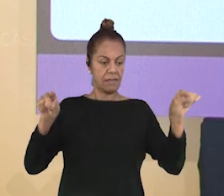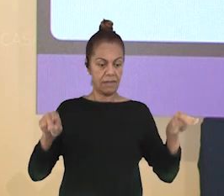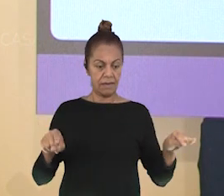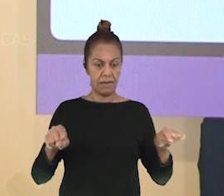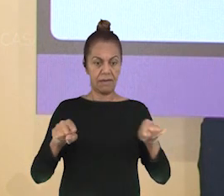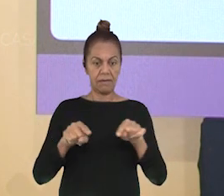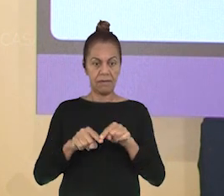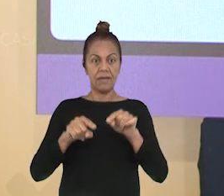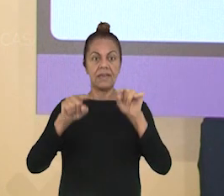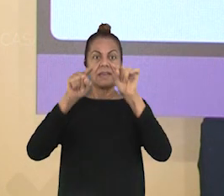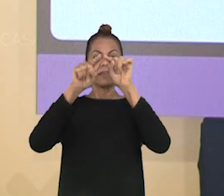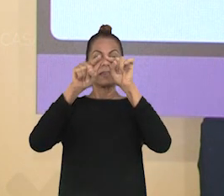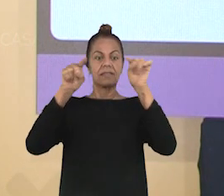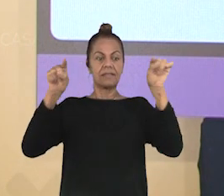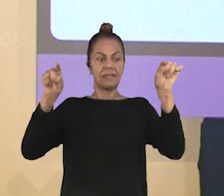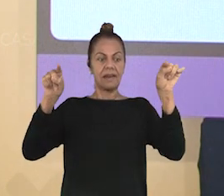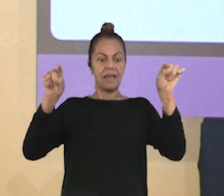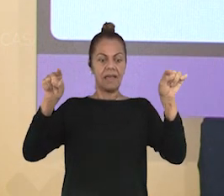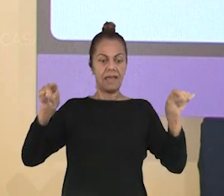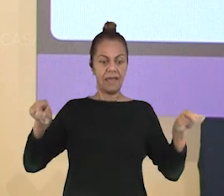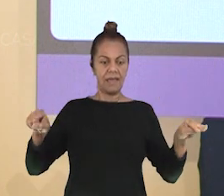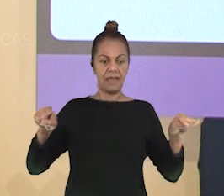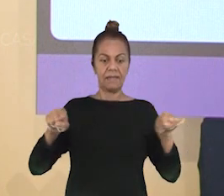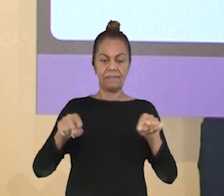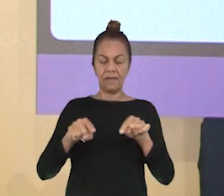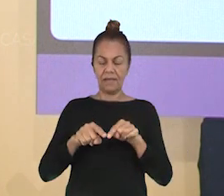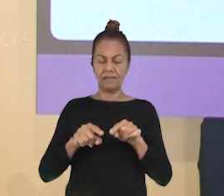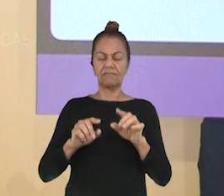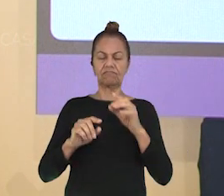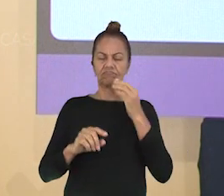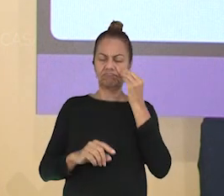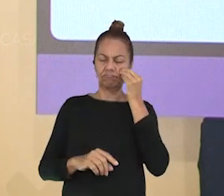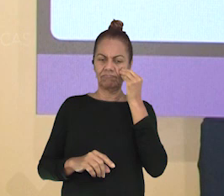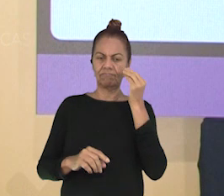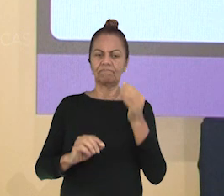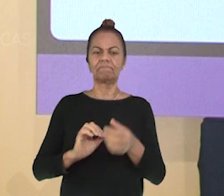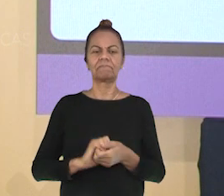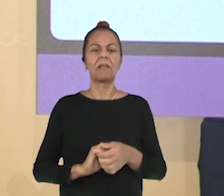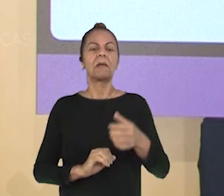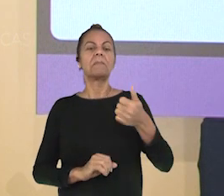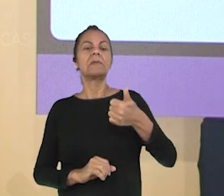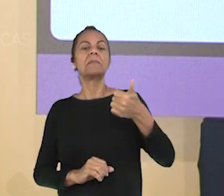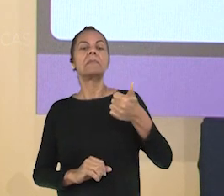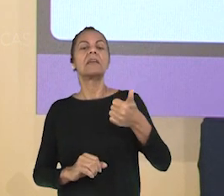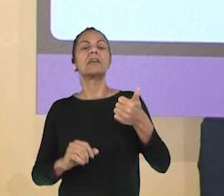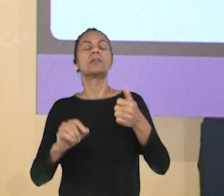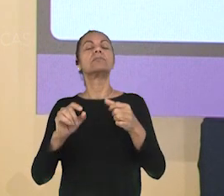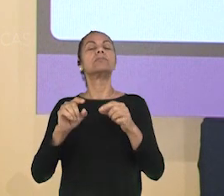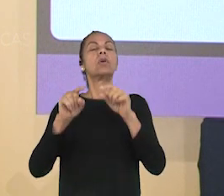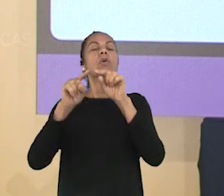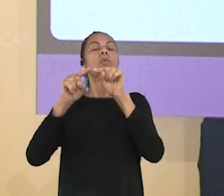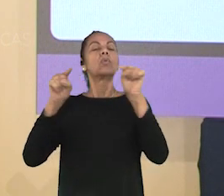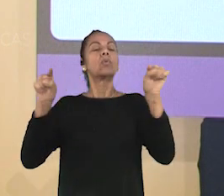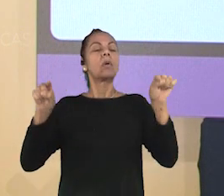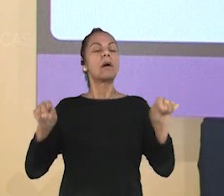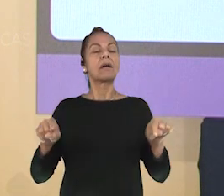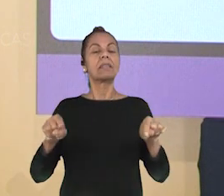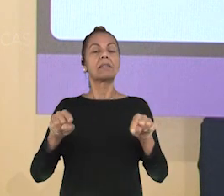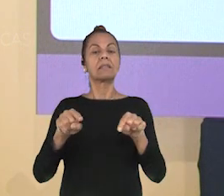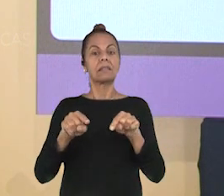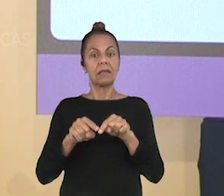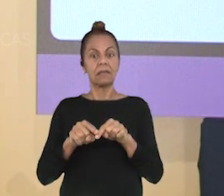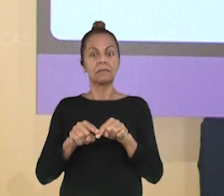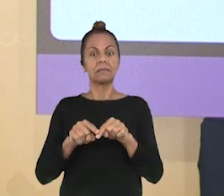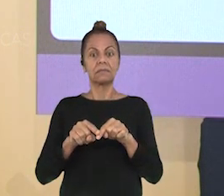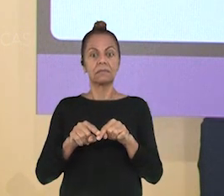classificar apenas os quadrados, retângulos e trapézios. Vamos ver? Primeiro, classificamos